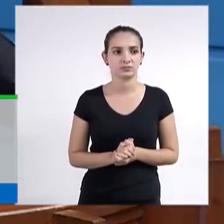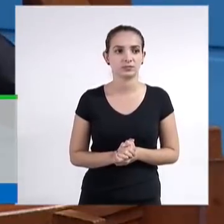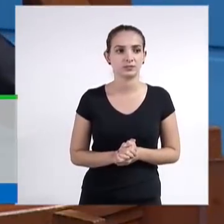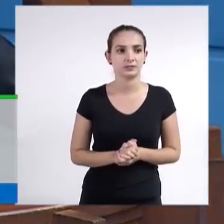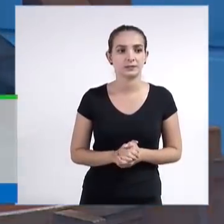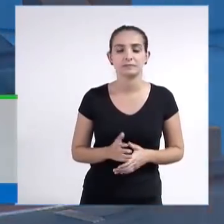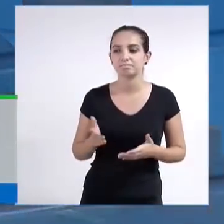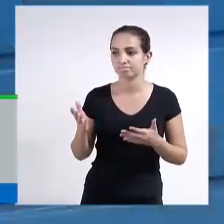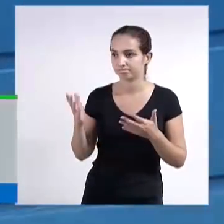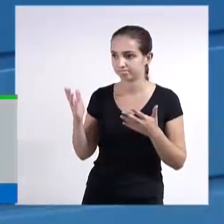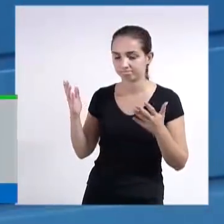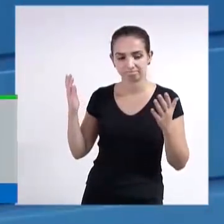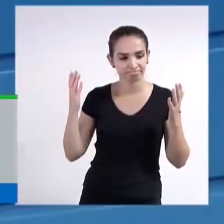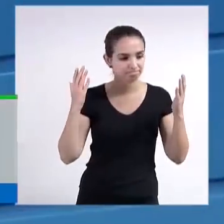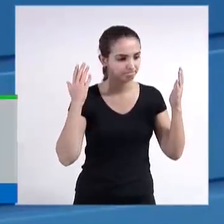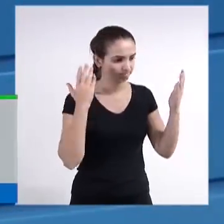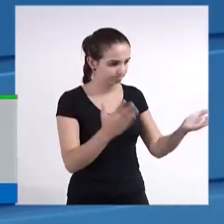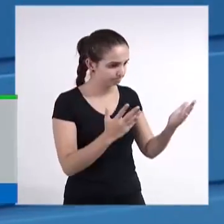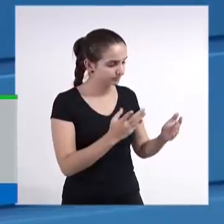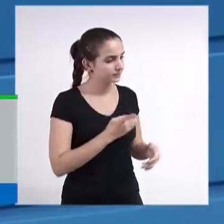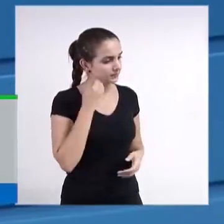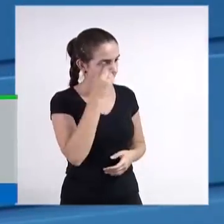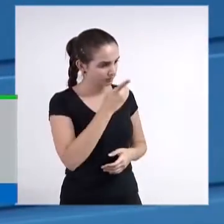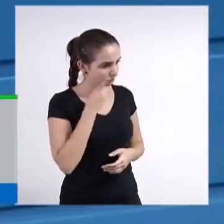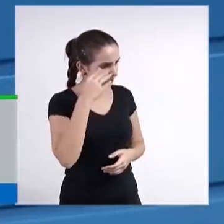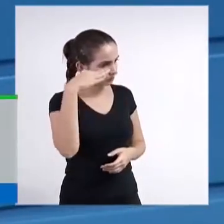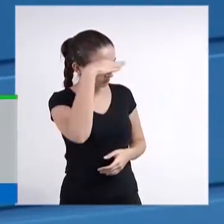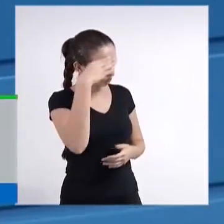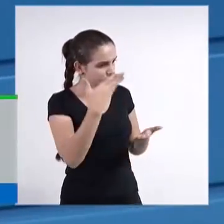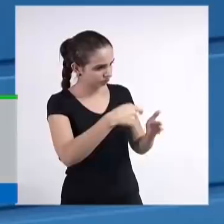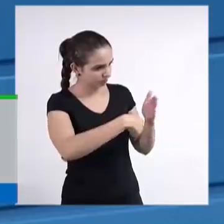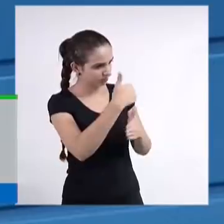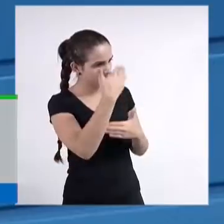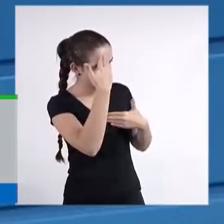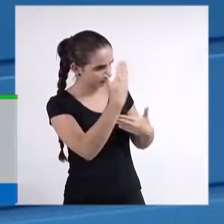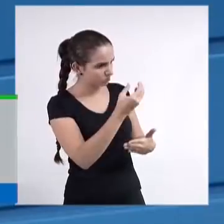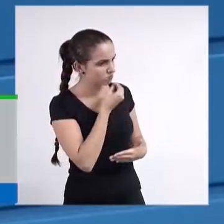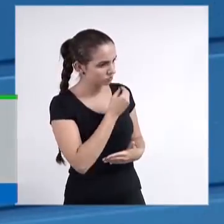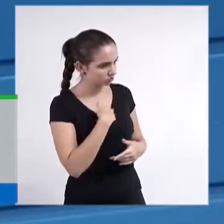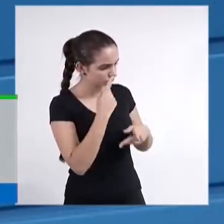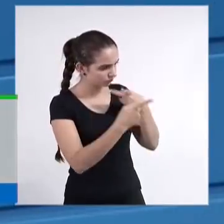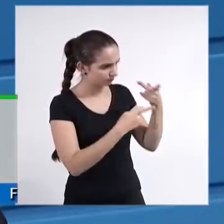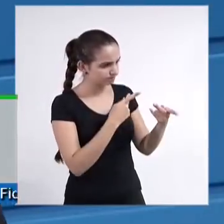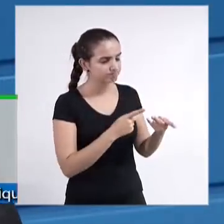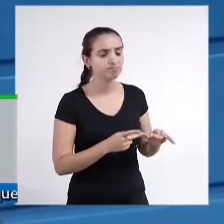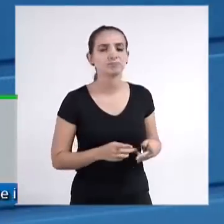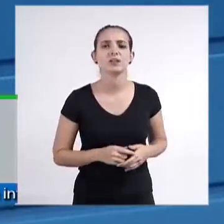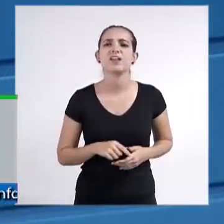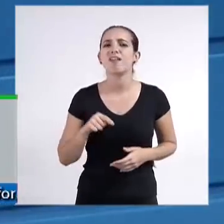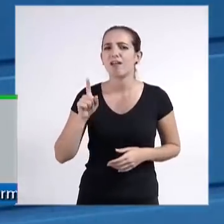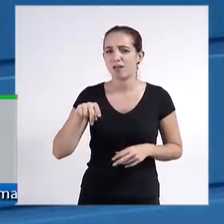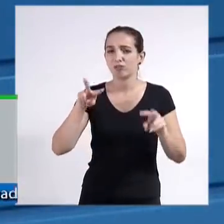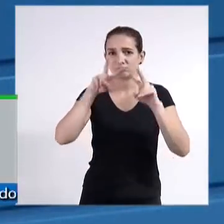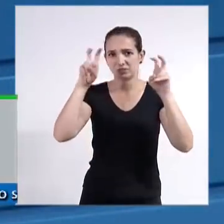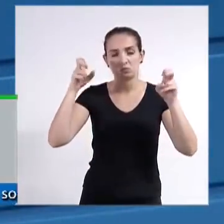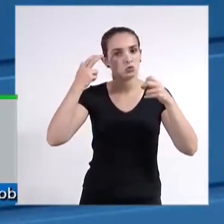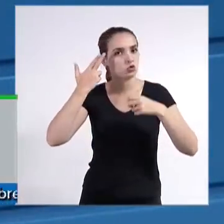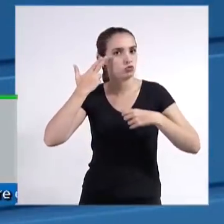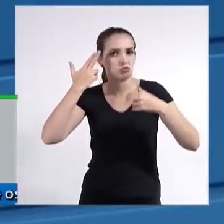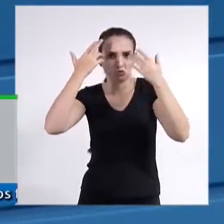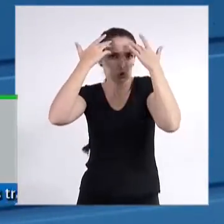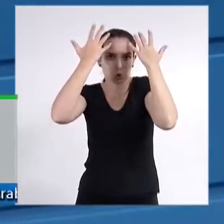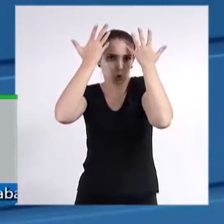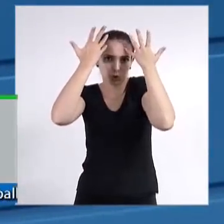Deputado Cabalmi, primeiro agradecer a Vossa Excelência pela concessão do aparte. Este é um assunto que está sendo discutido,